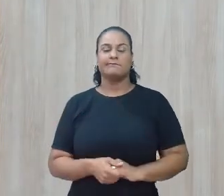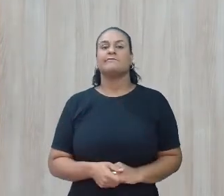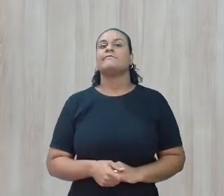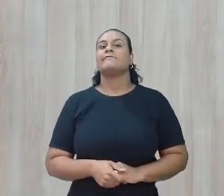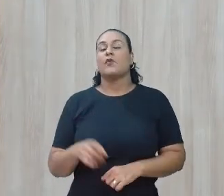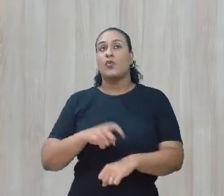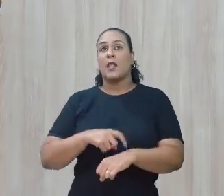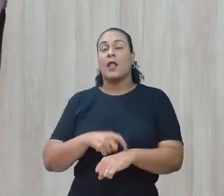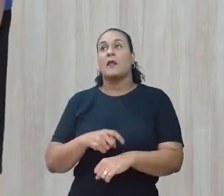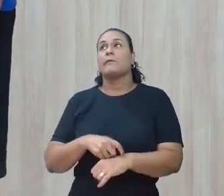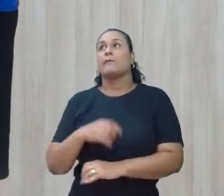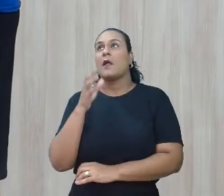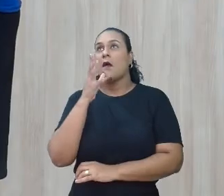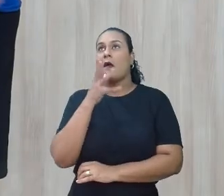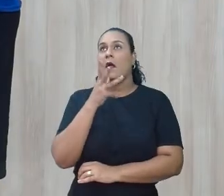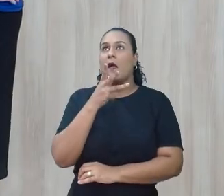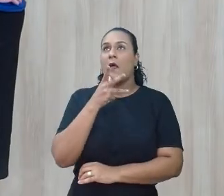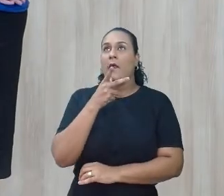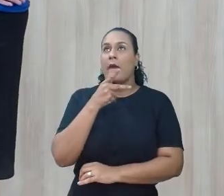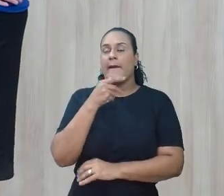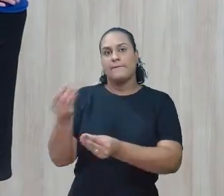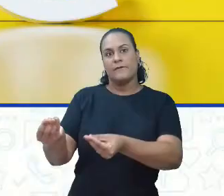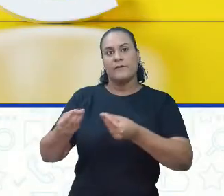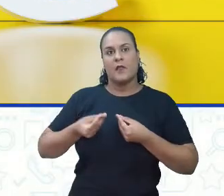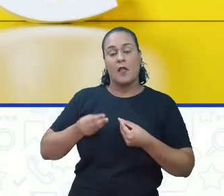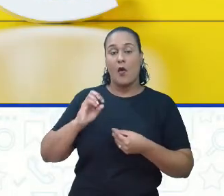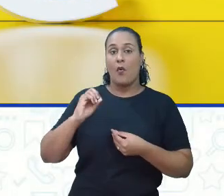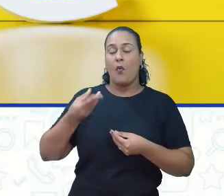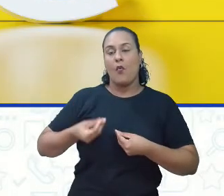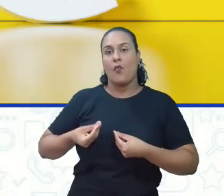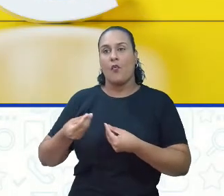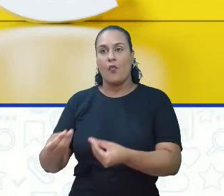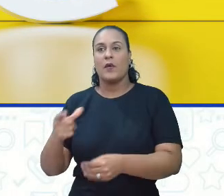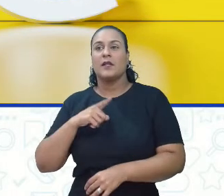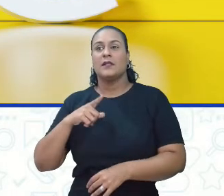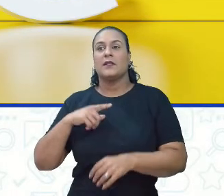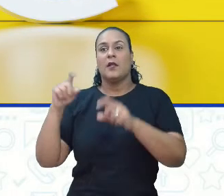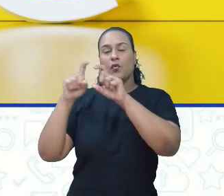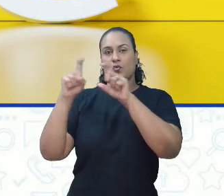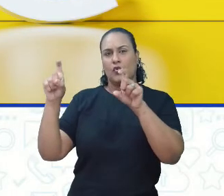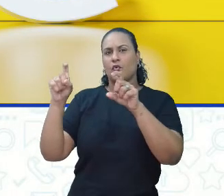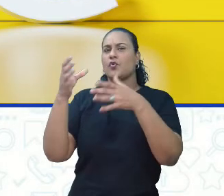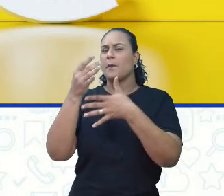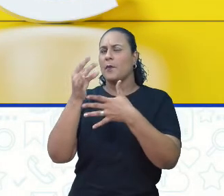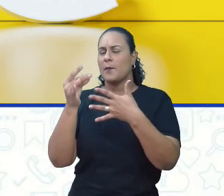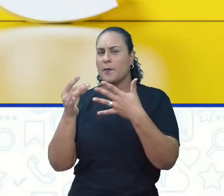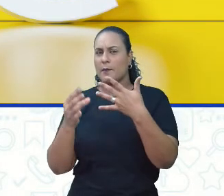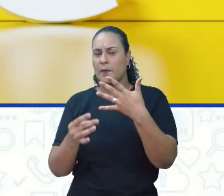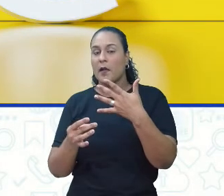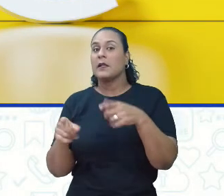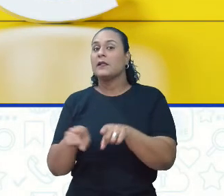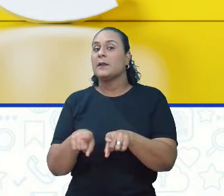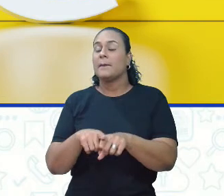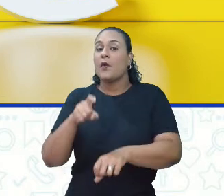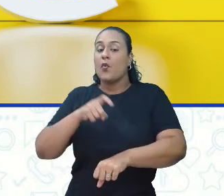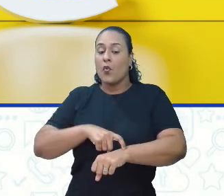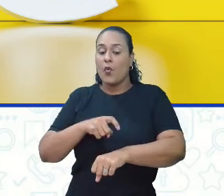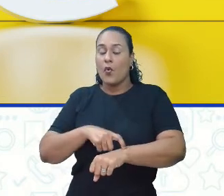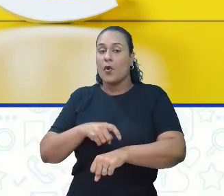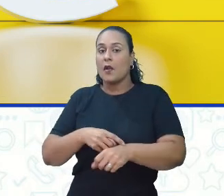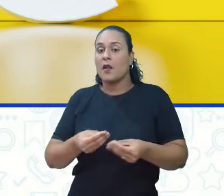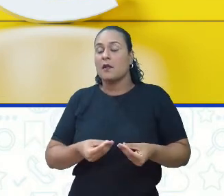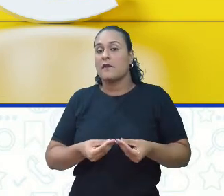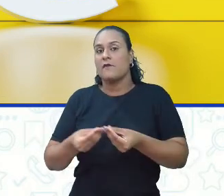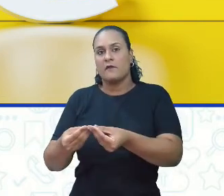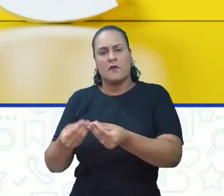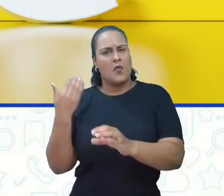tempo da demora. A carta pessoal já traz no topo a data em detalhes, inclusive o horário do envio. Então, no e-mail, a